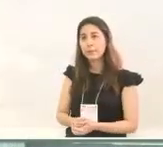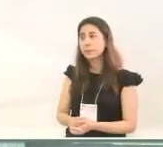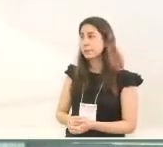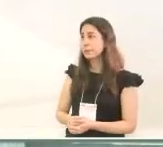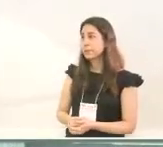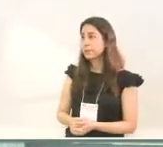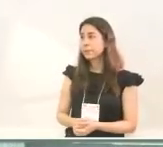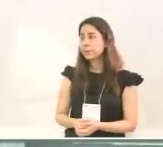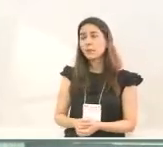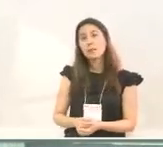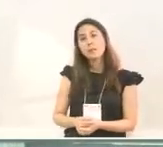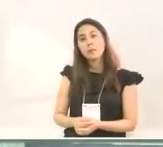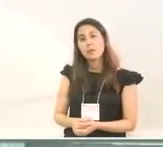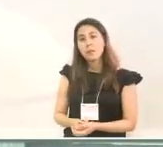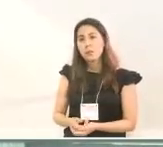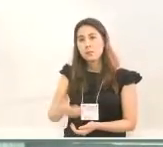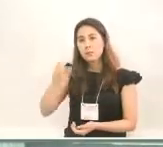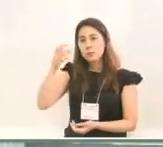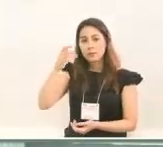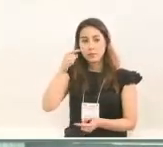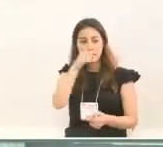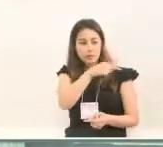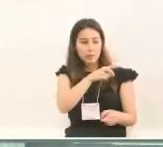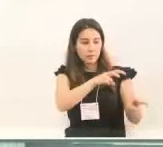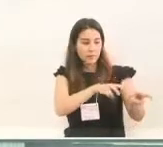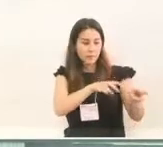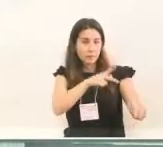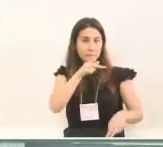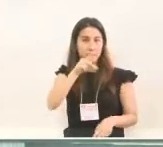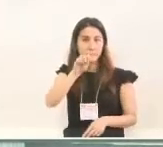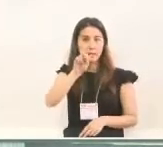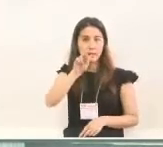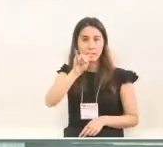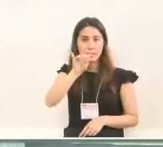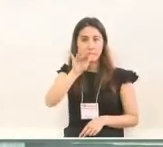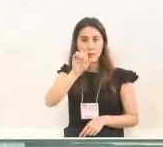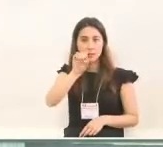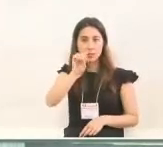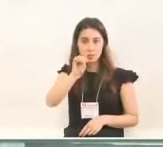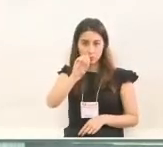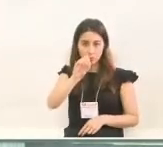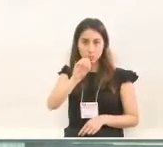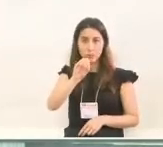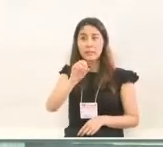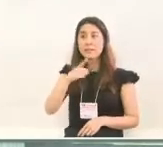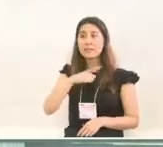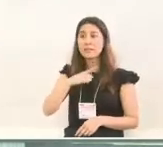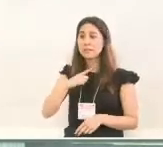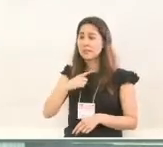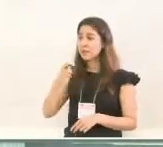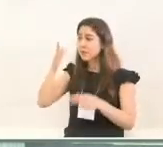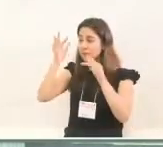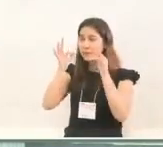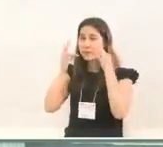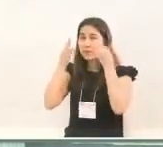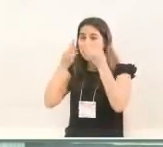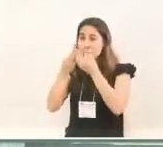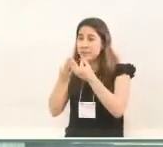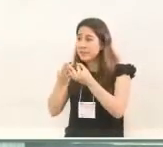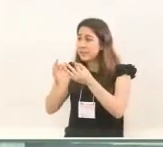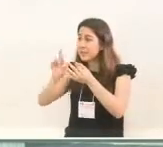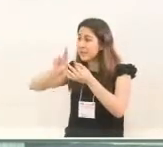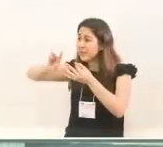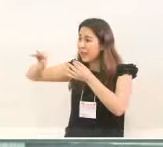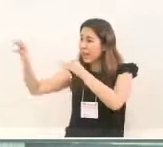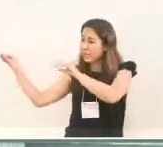a fazenda paraíso esse número tão grande de imigrantes mas ele considerava como lugares tristes tristes